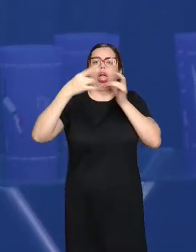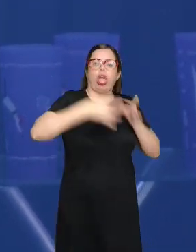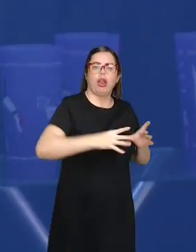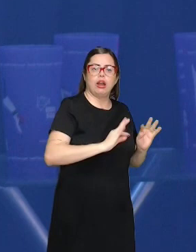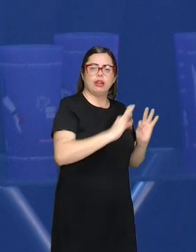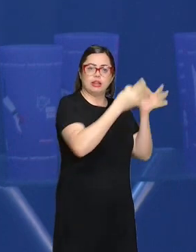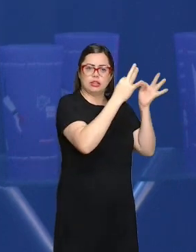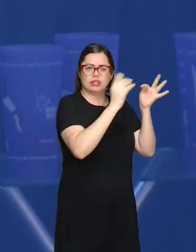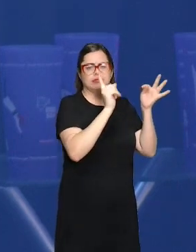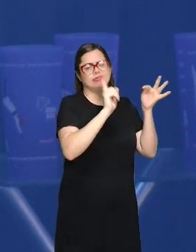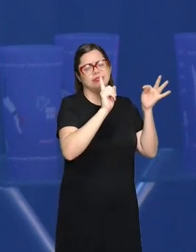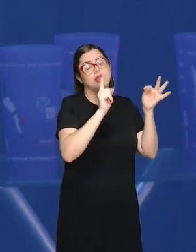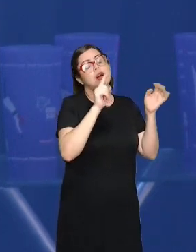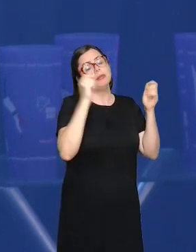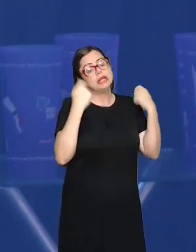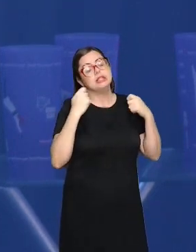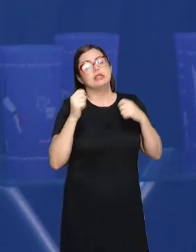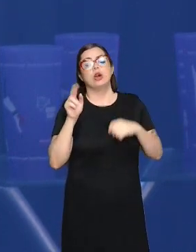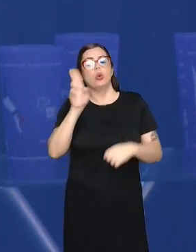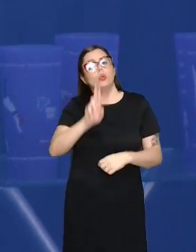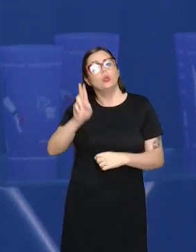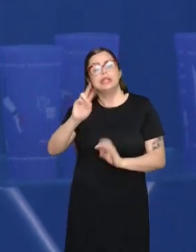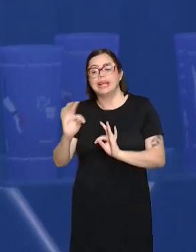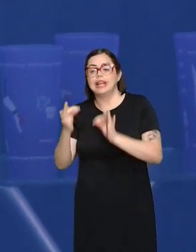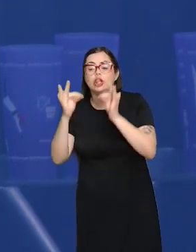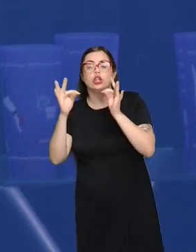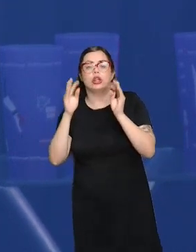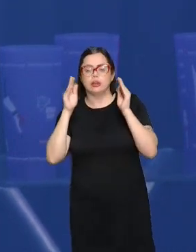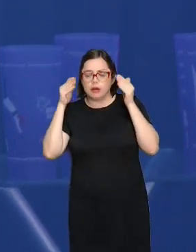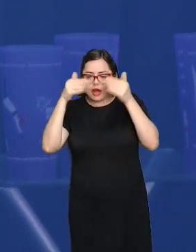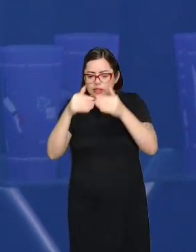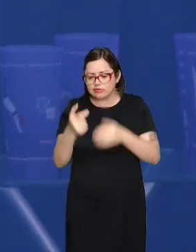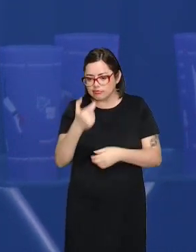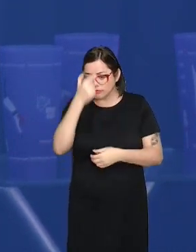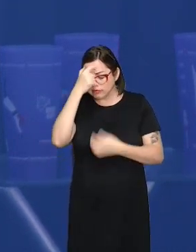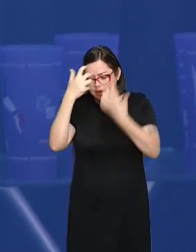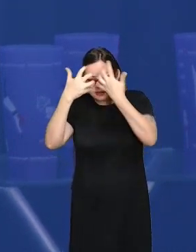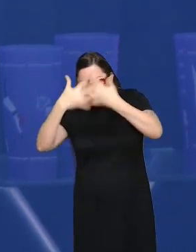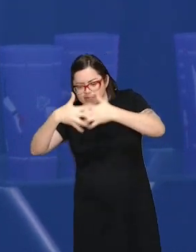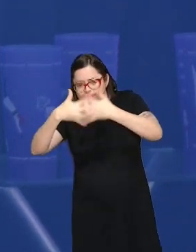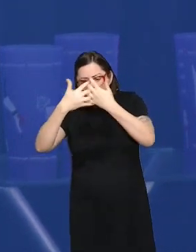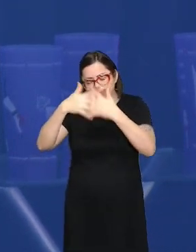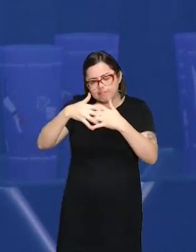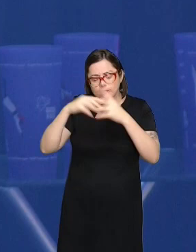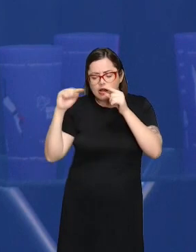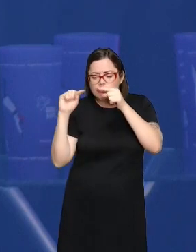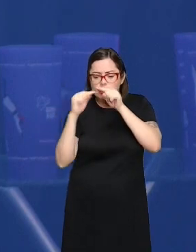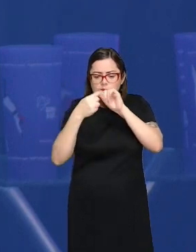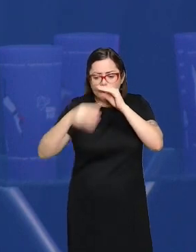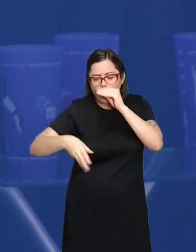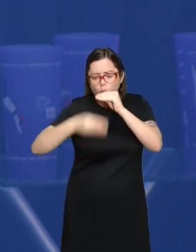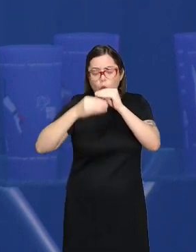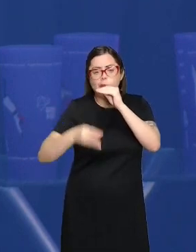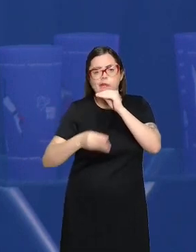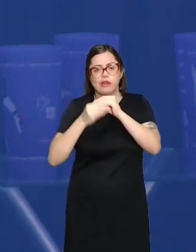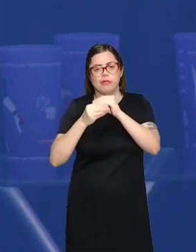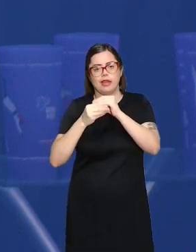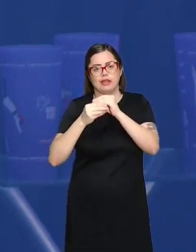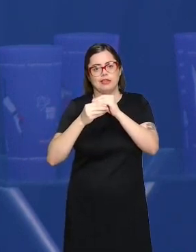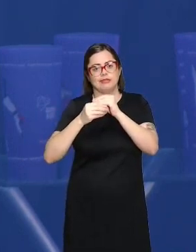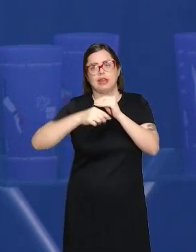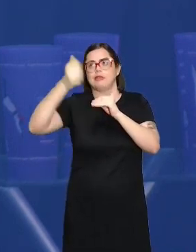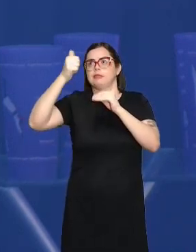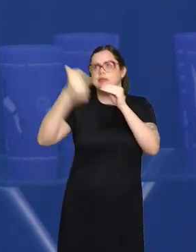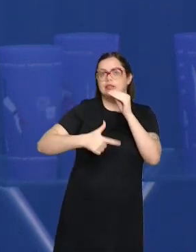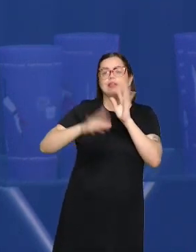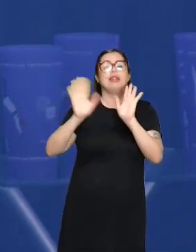nós precisamos utilizar as tecnologias de uma maneira mais racional, de uma maneira que elas complementem aquilo que nós temos, porque a vida